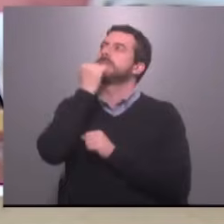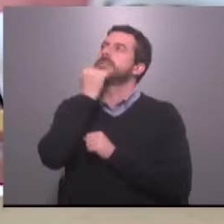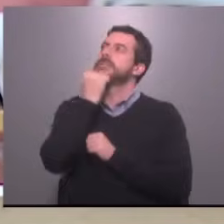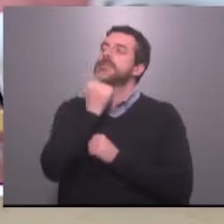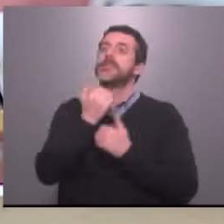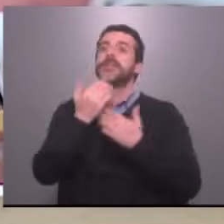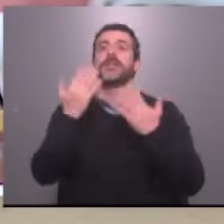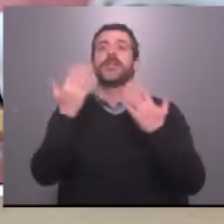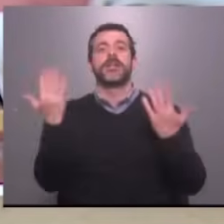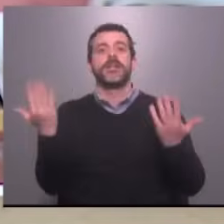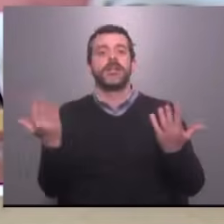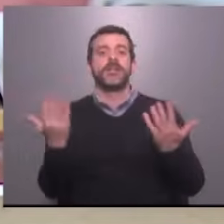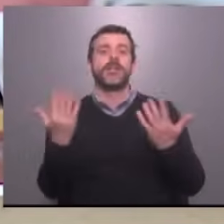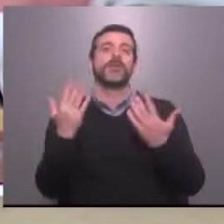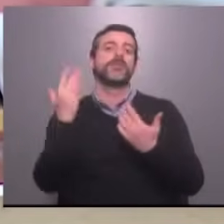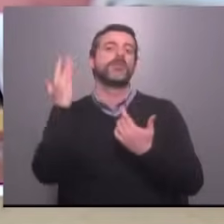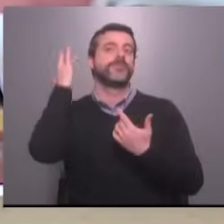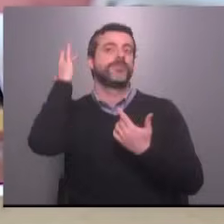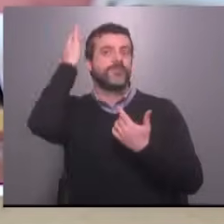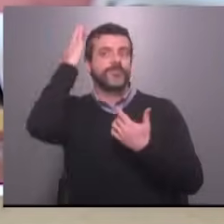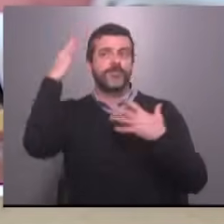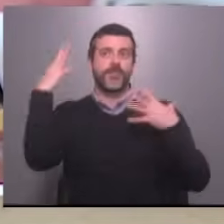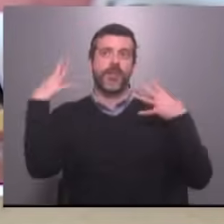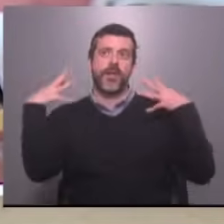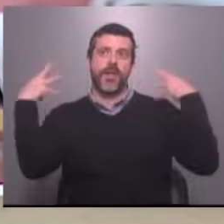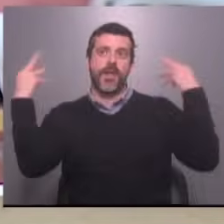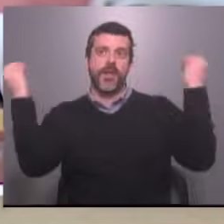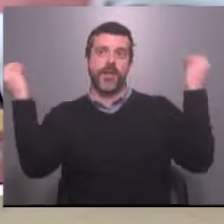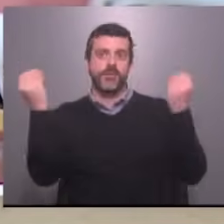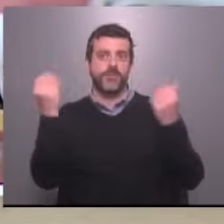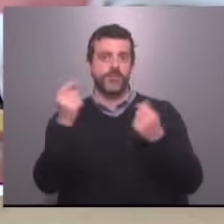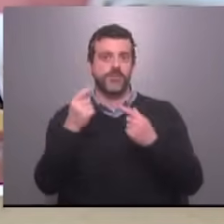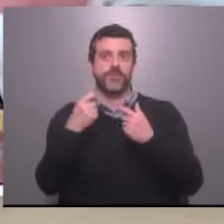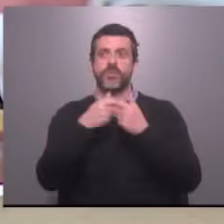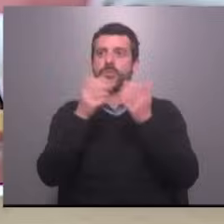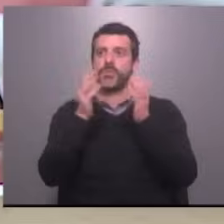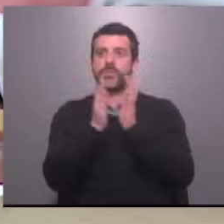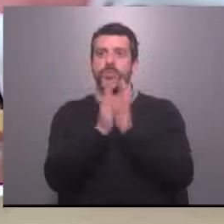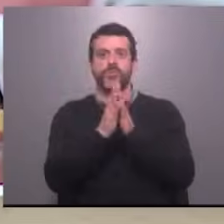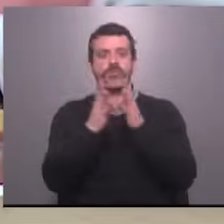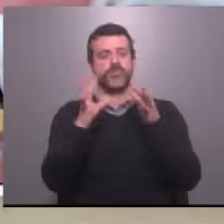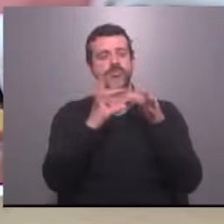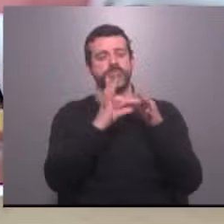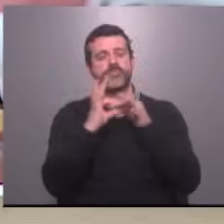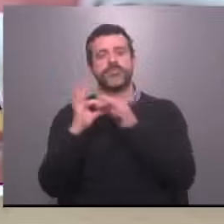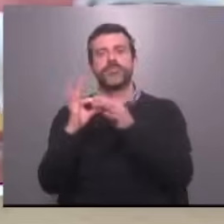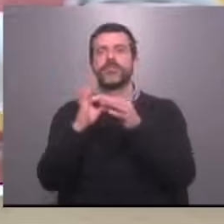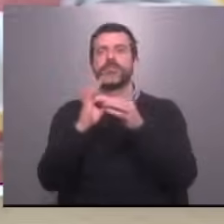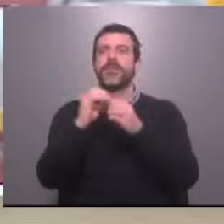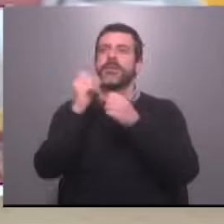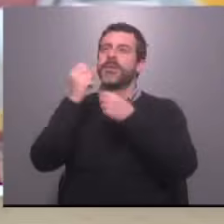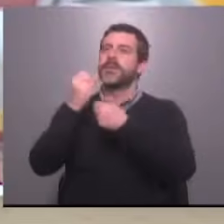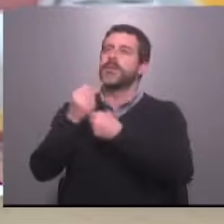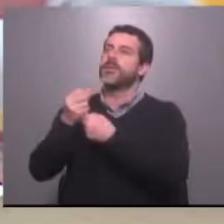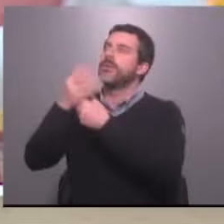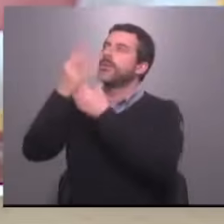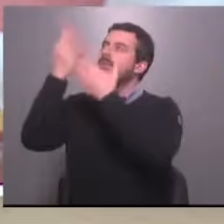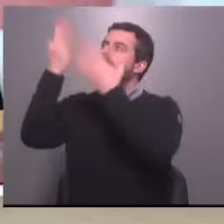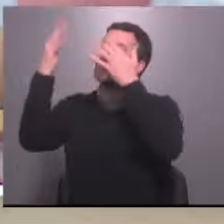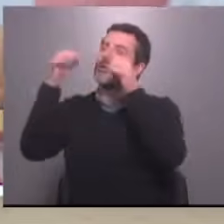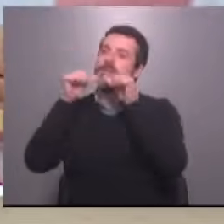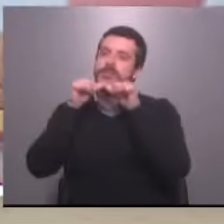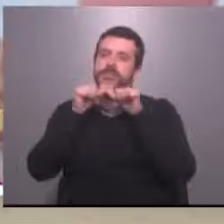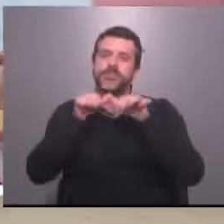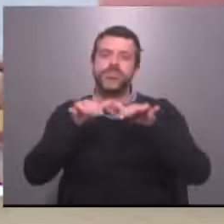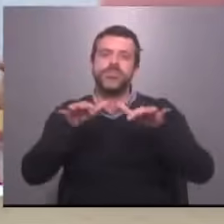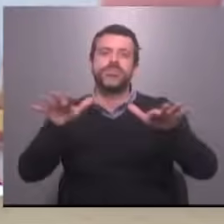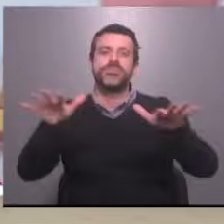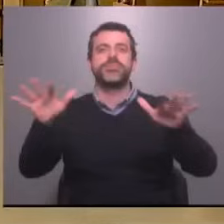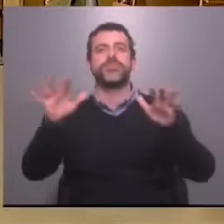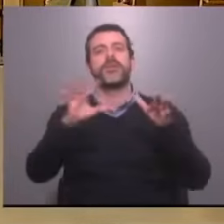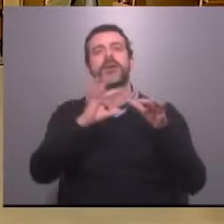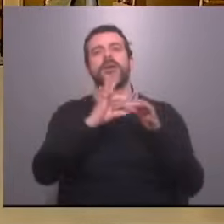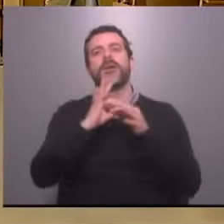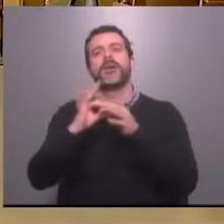louvores. Por isso, com todos os anjos e santos, proclamamos a Vossa glória, cantando